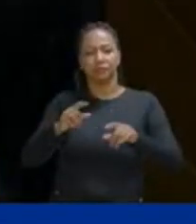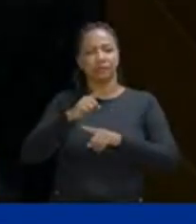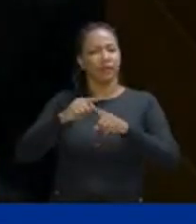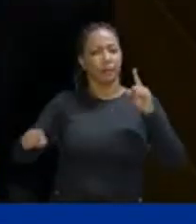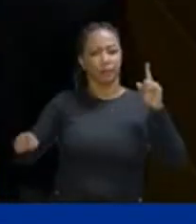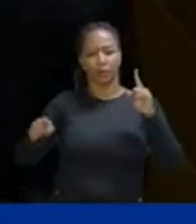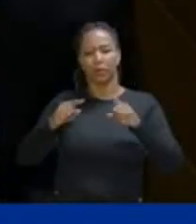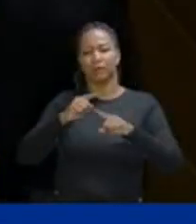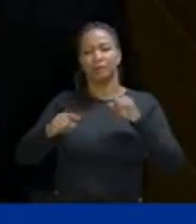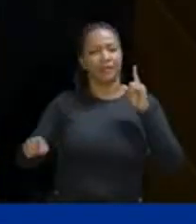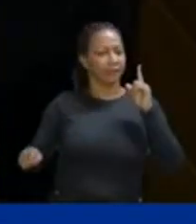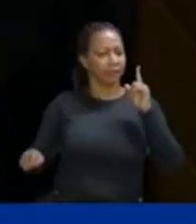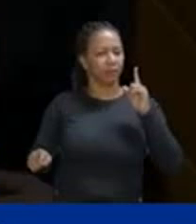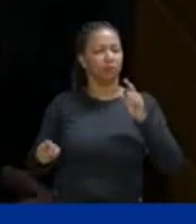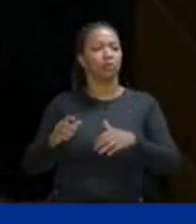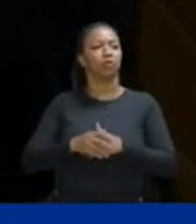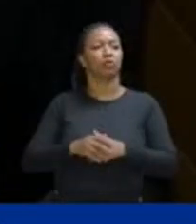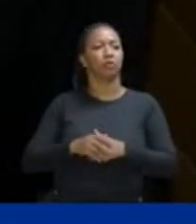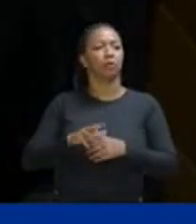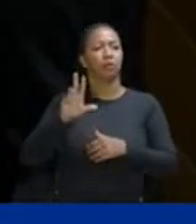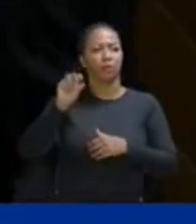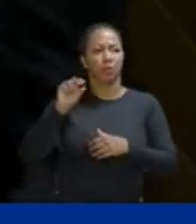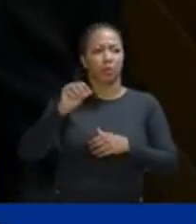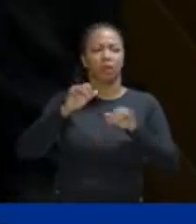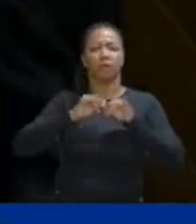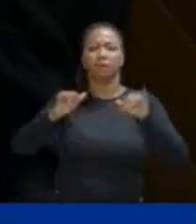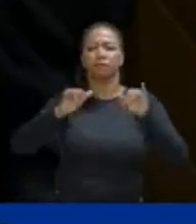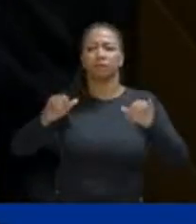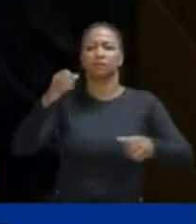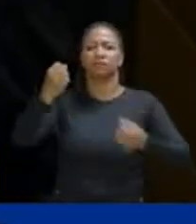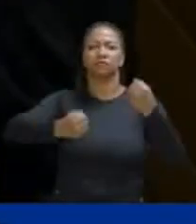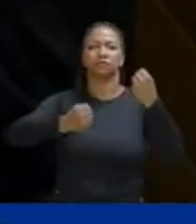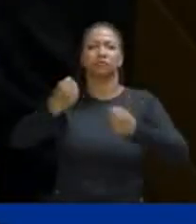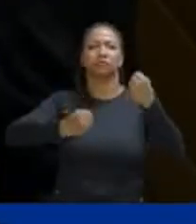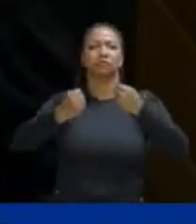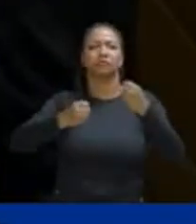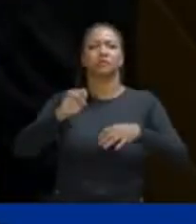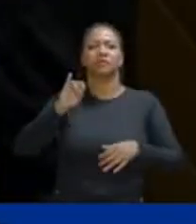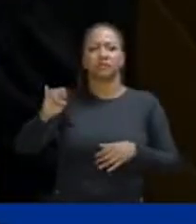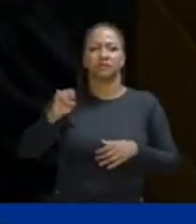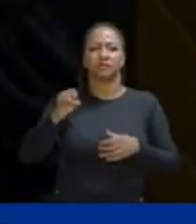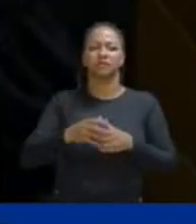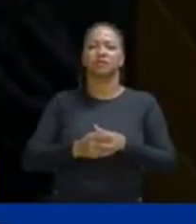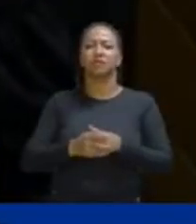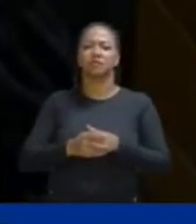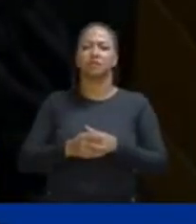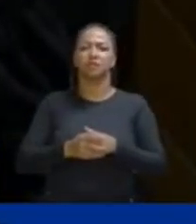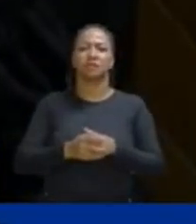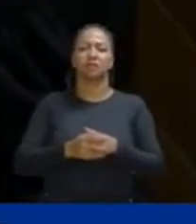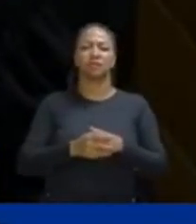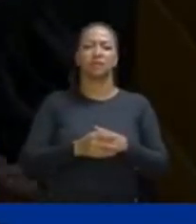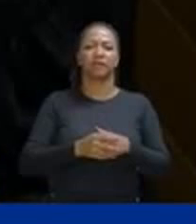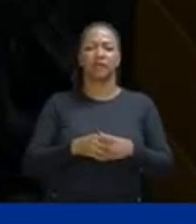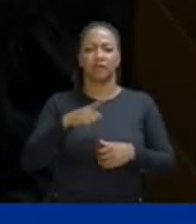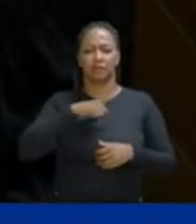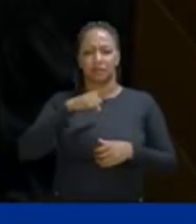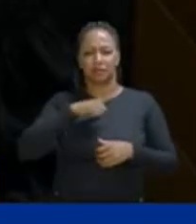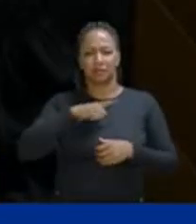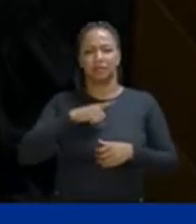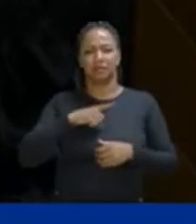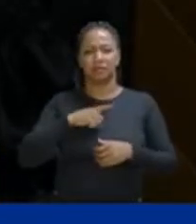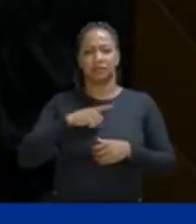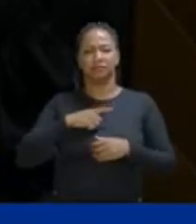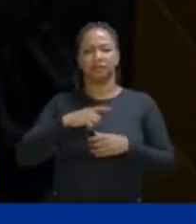proibido colar propaganda eleitoral em veículos, exceto adesivos microperfurados até a extensão total